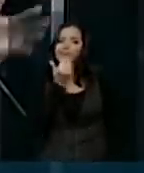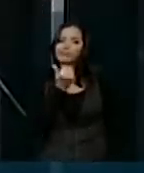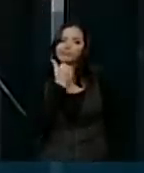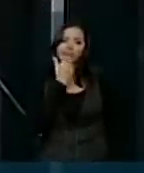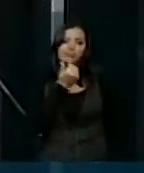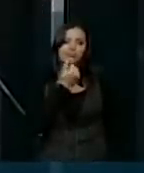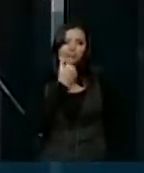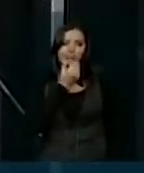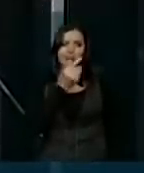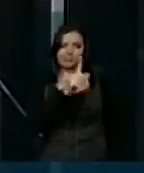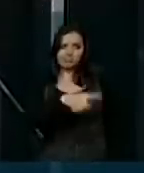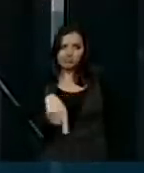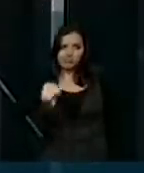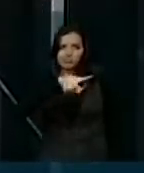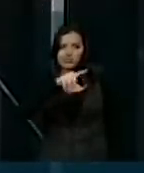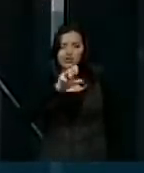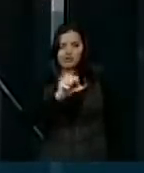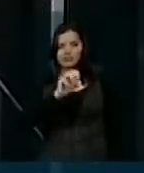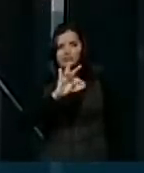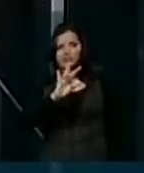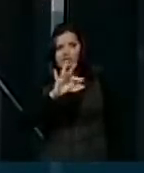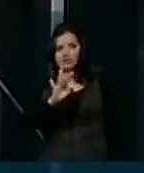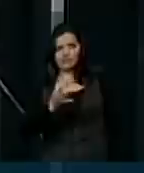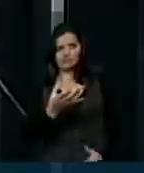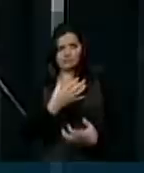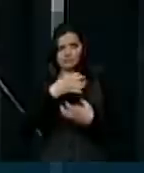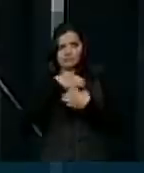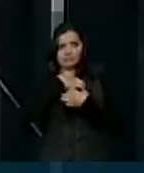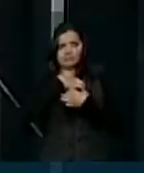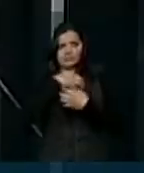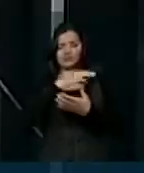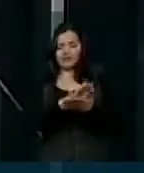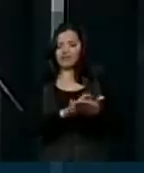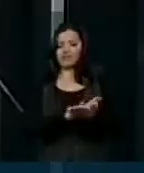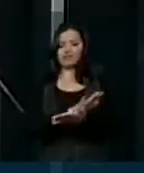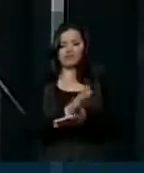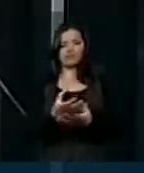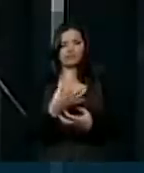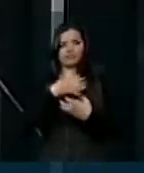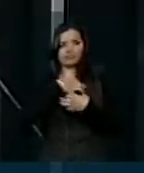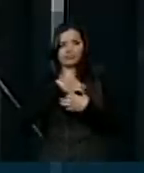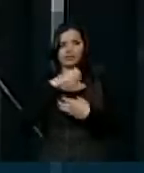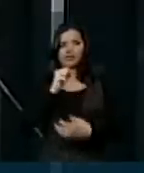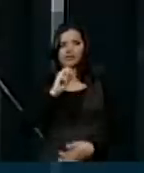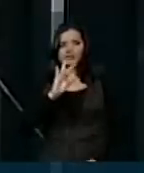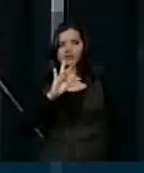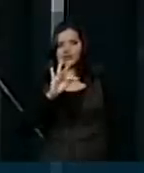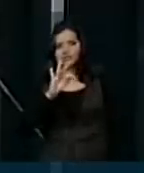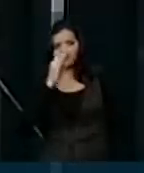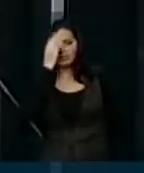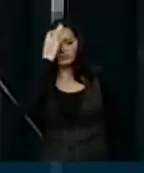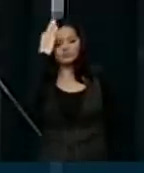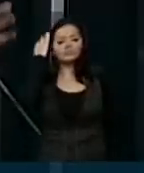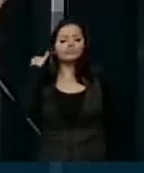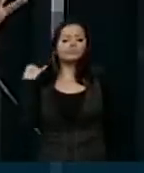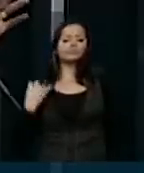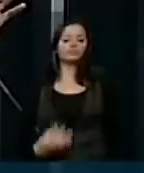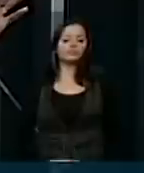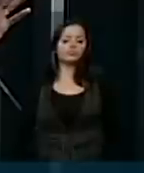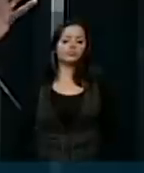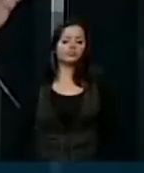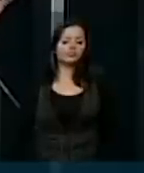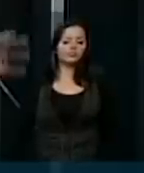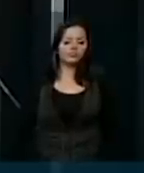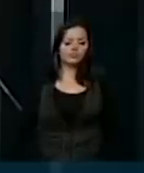para sensibilizar aos ilustres ministros da nossa Suprema Corte.